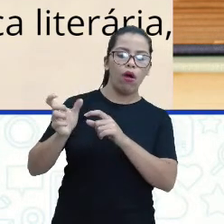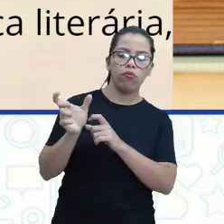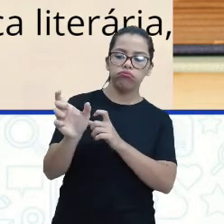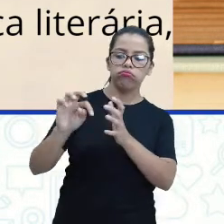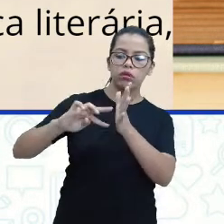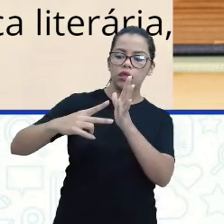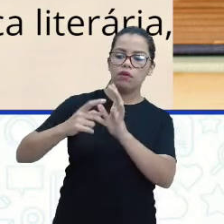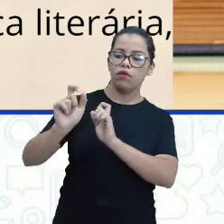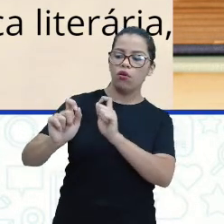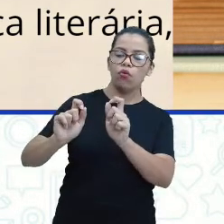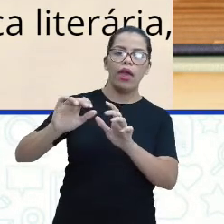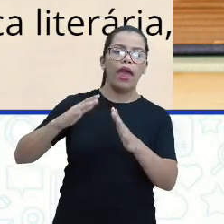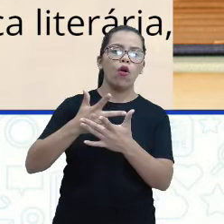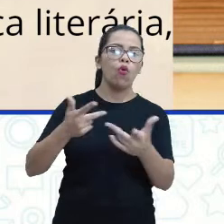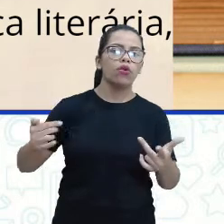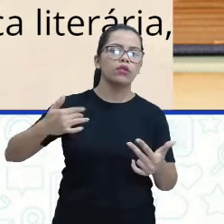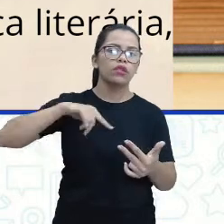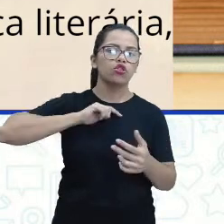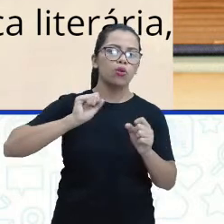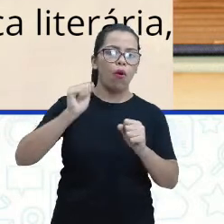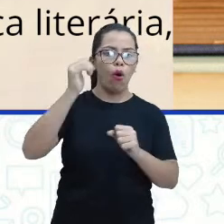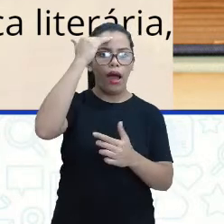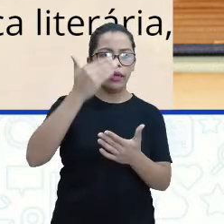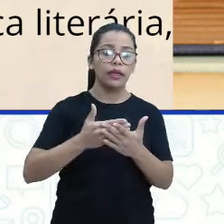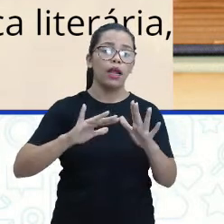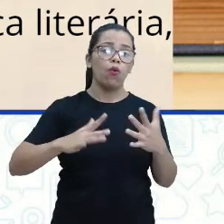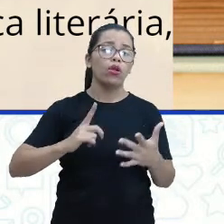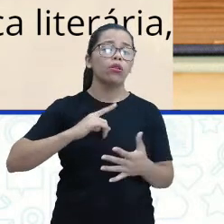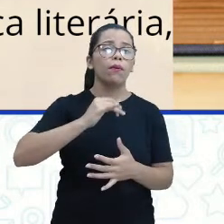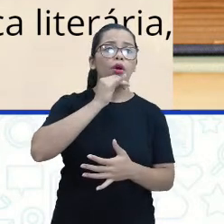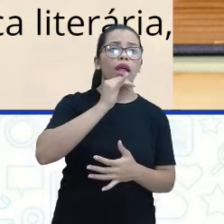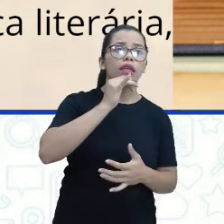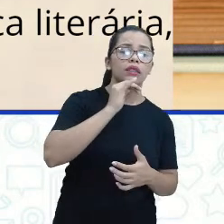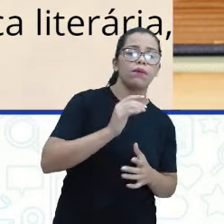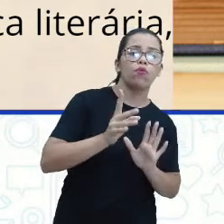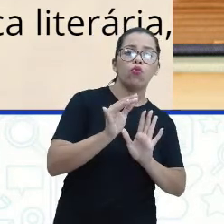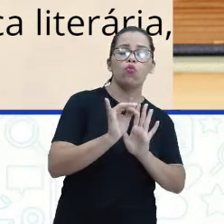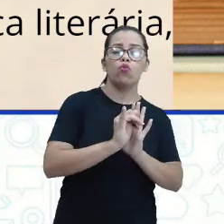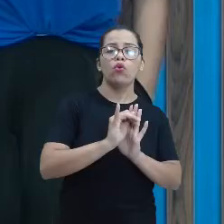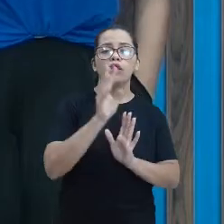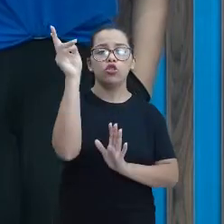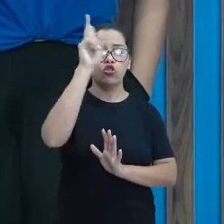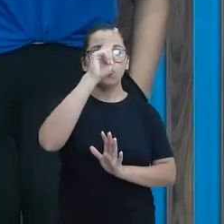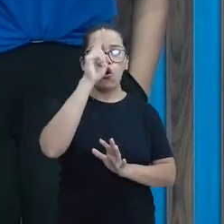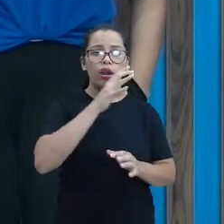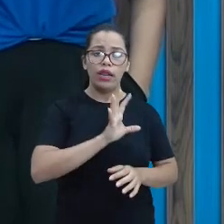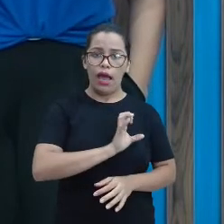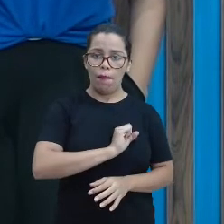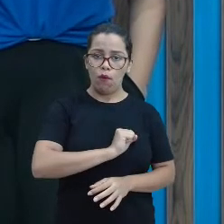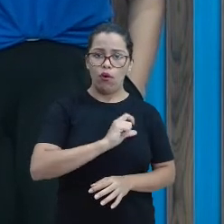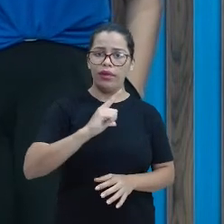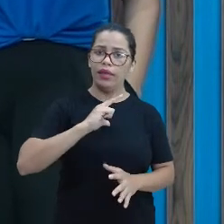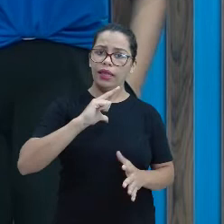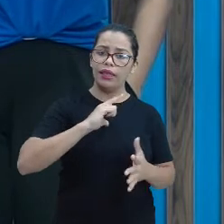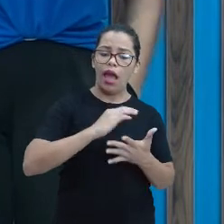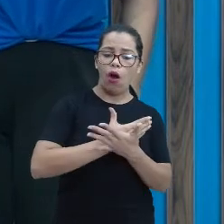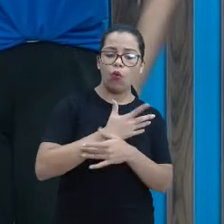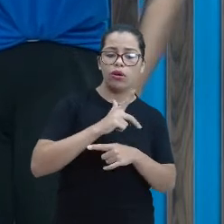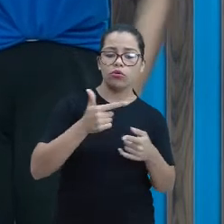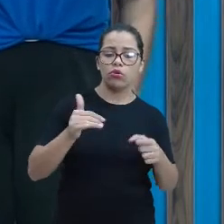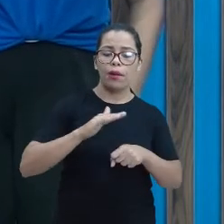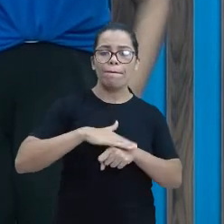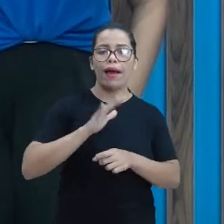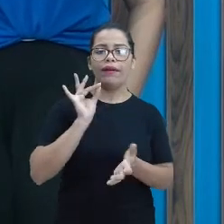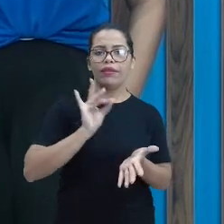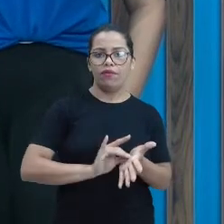um romance, por exemplo, em que você tem um aspecto mais realista, você tende a dizer que esse romance, ele